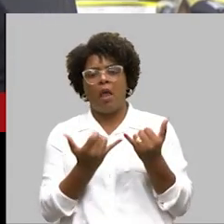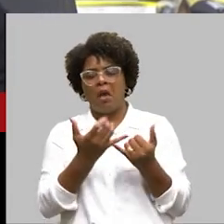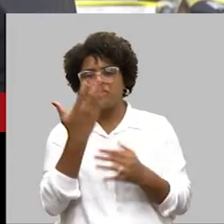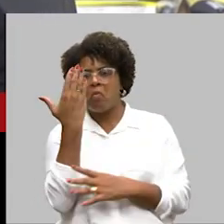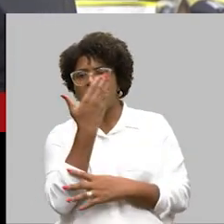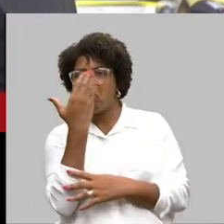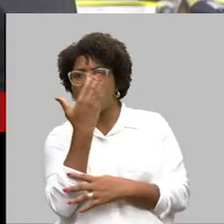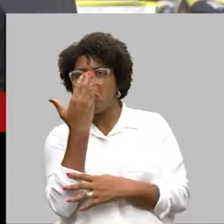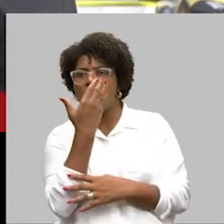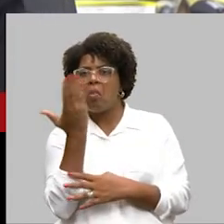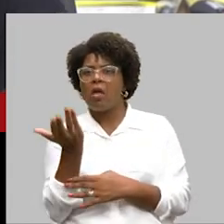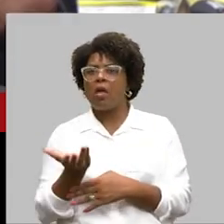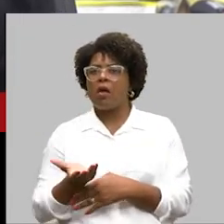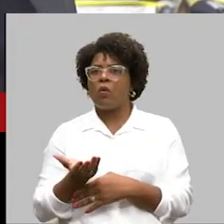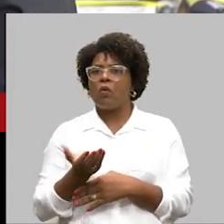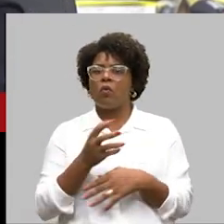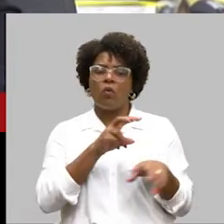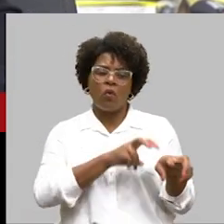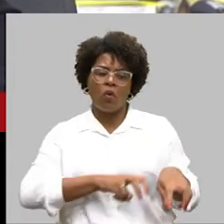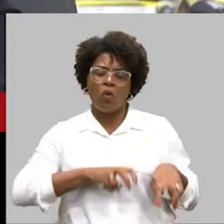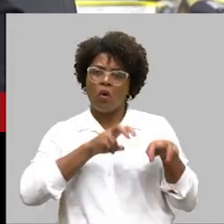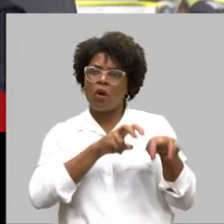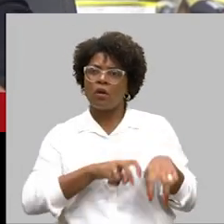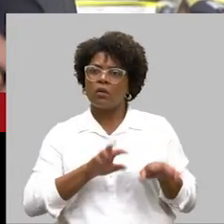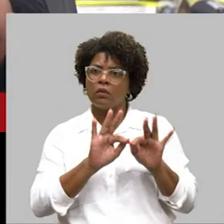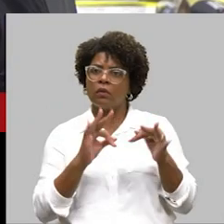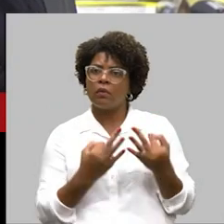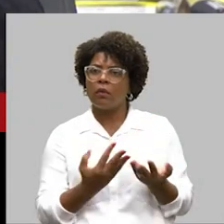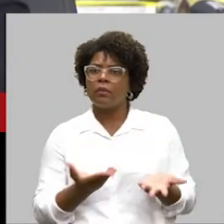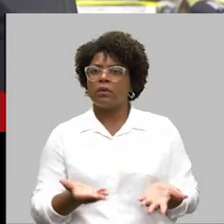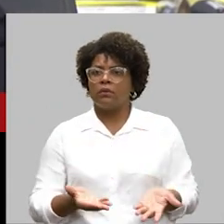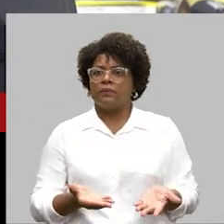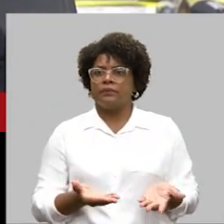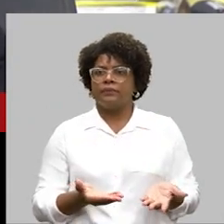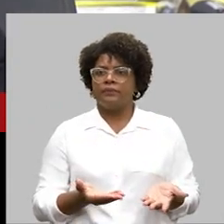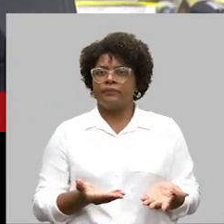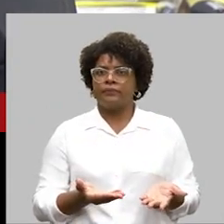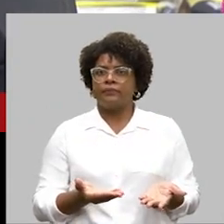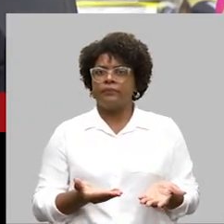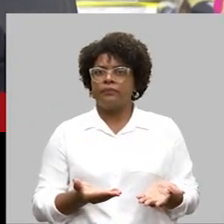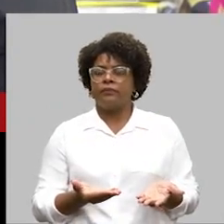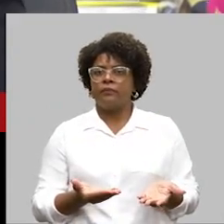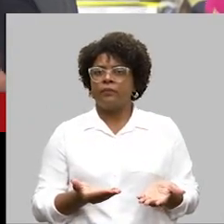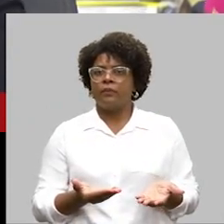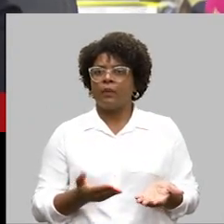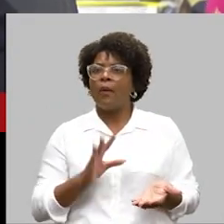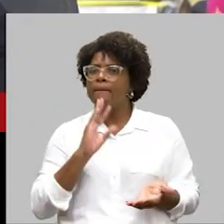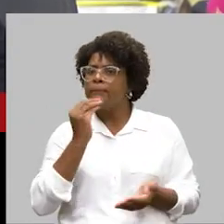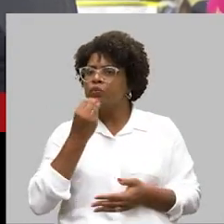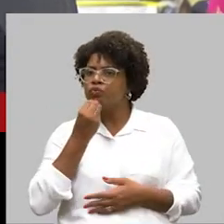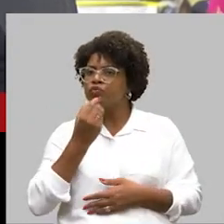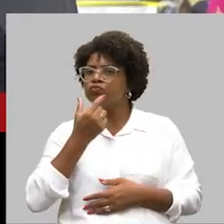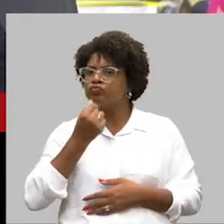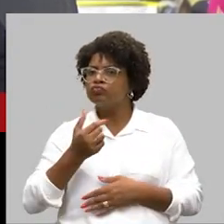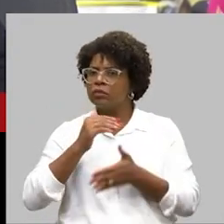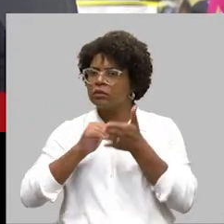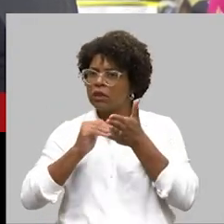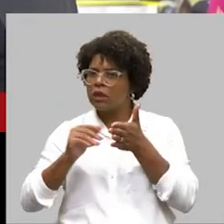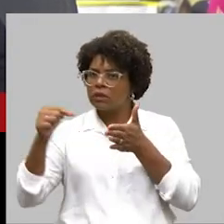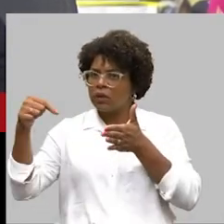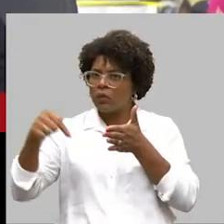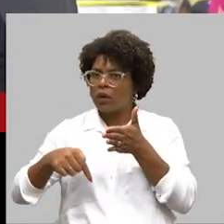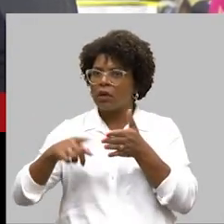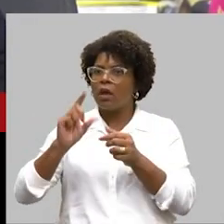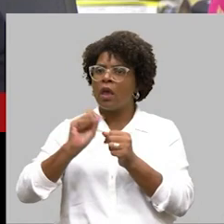especial as escolas família agrícola e em especial para que o secretário aqui estivesse eu fiz pessoalmente a